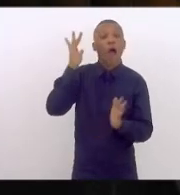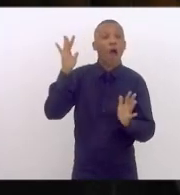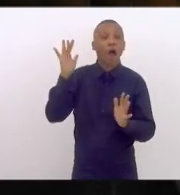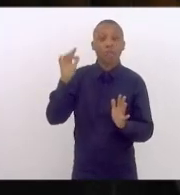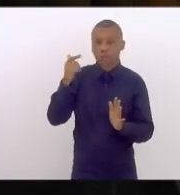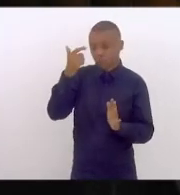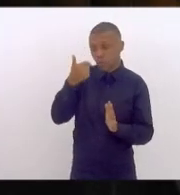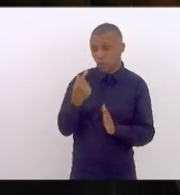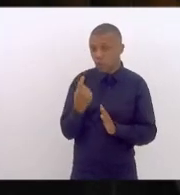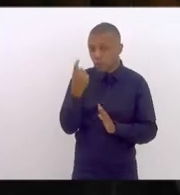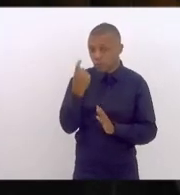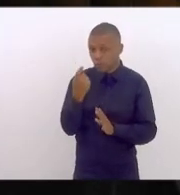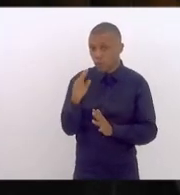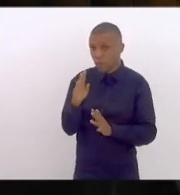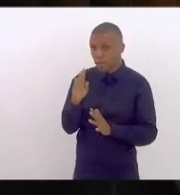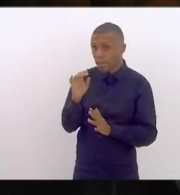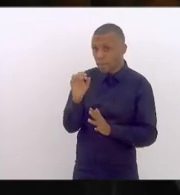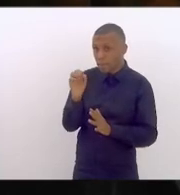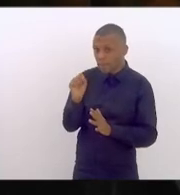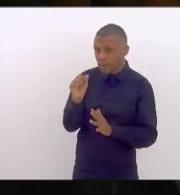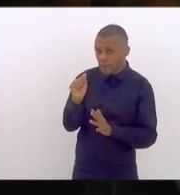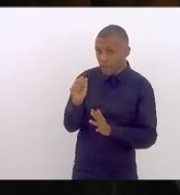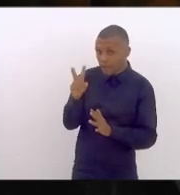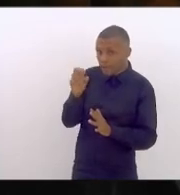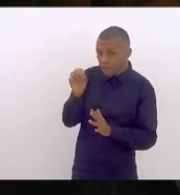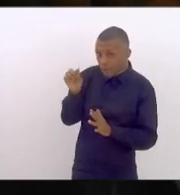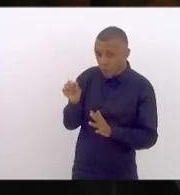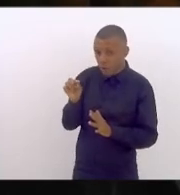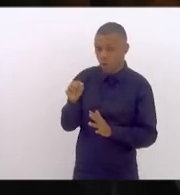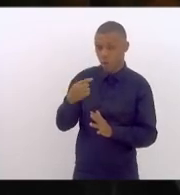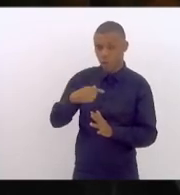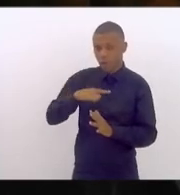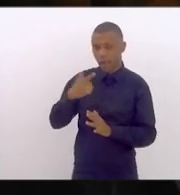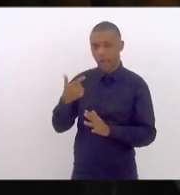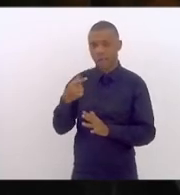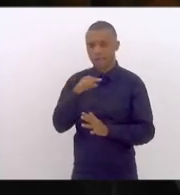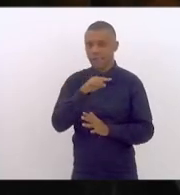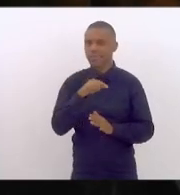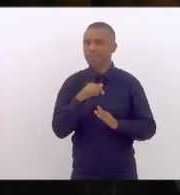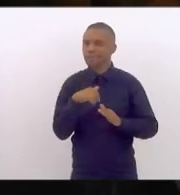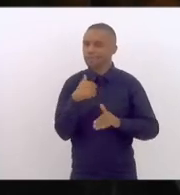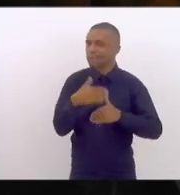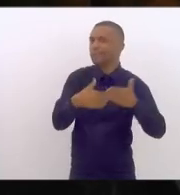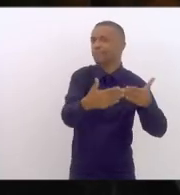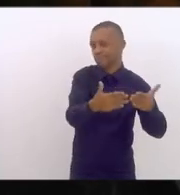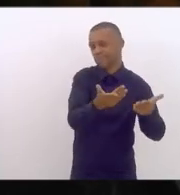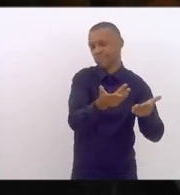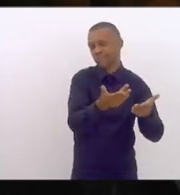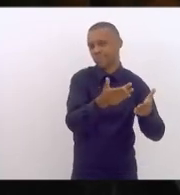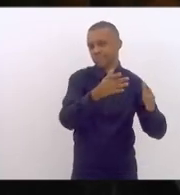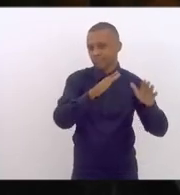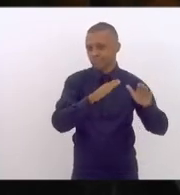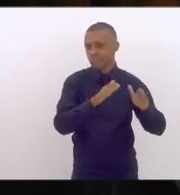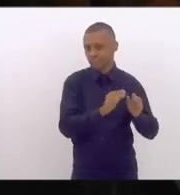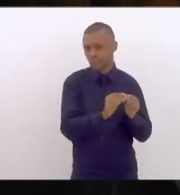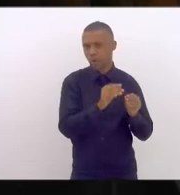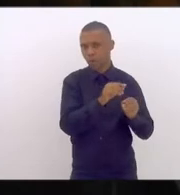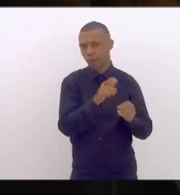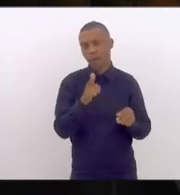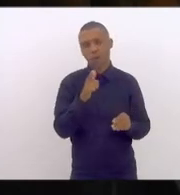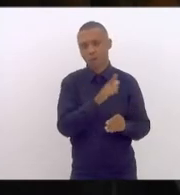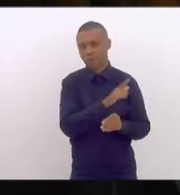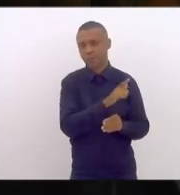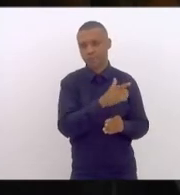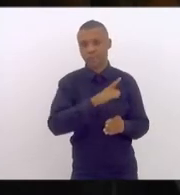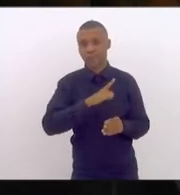sou o único bisavô tem essa esse título ainda que vocês não têm vão ter que ainda caminhar um pouco para isso mas é um